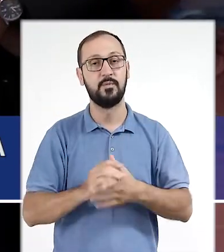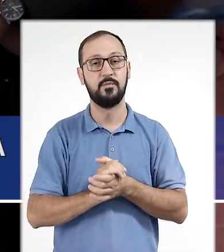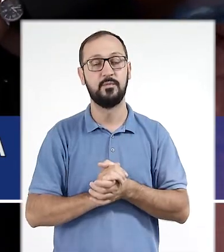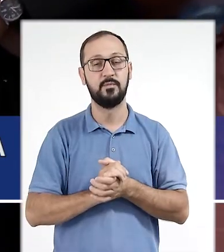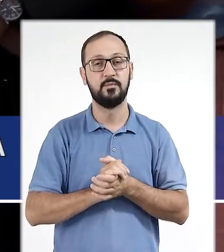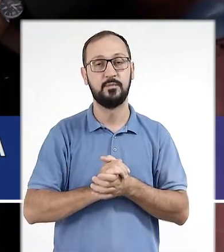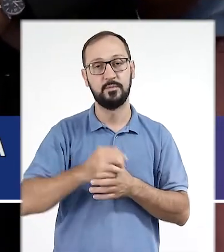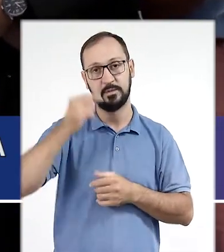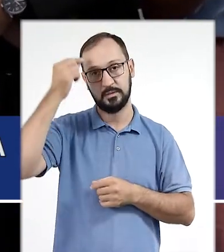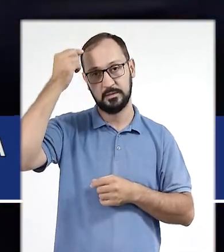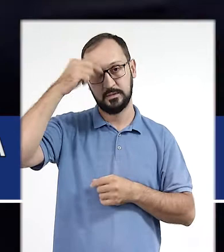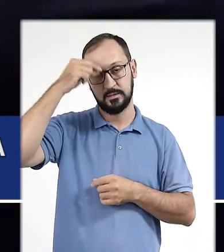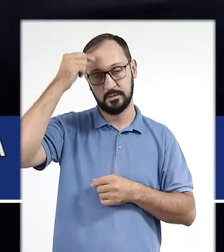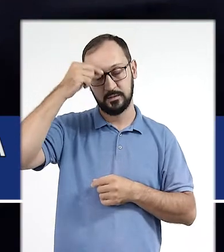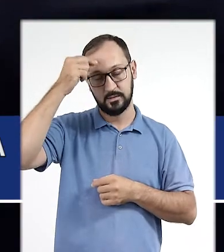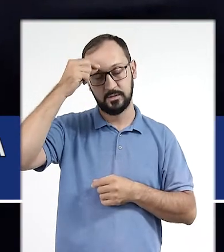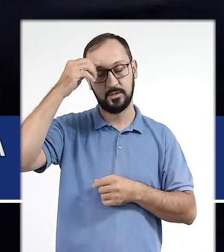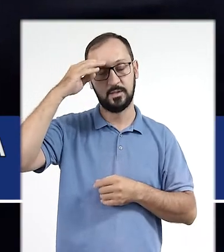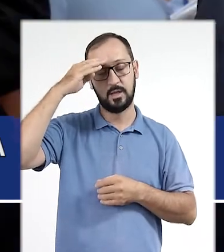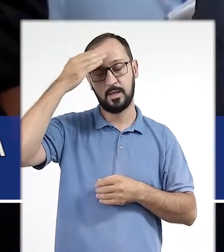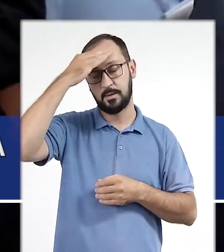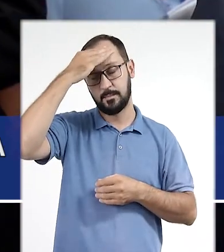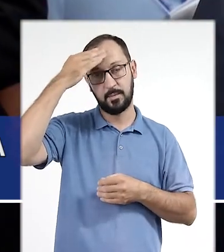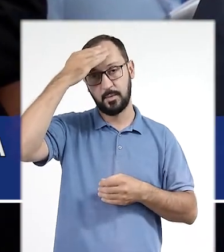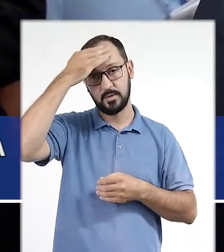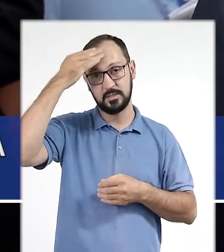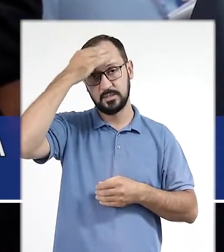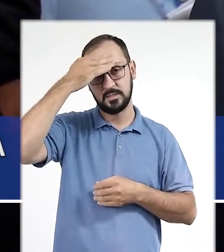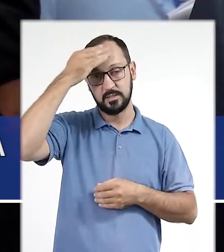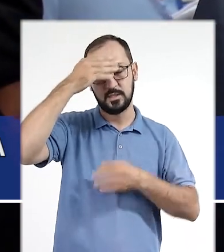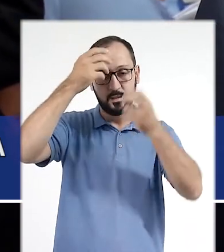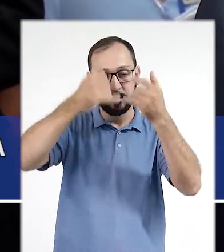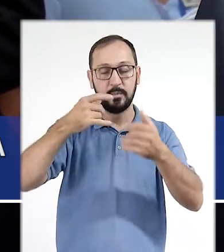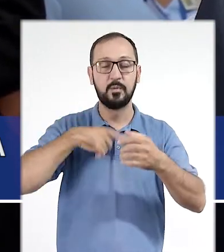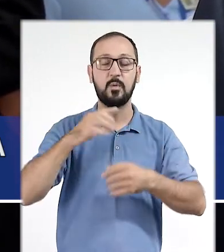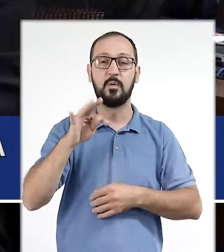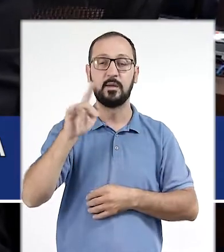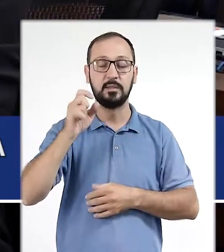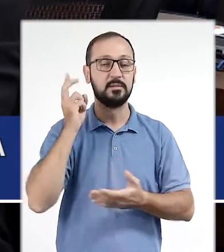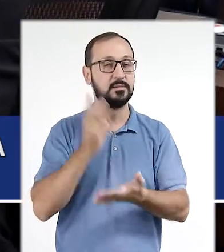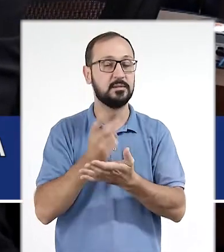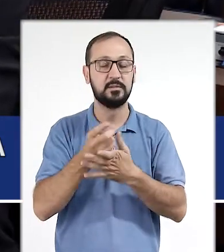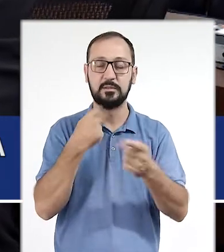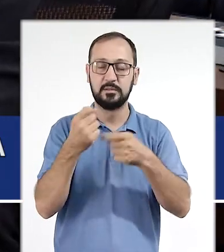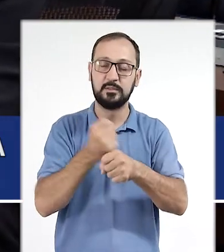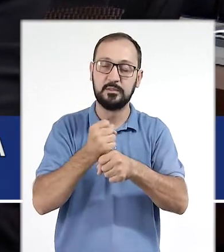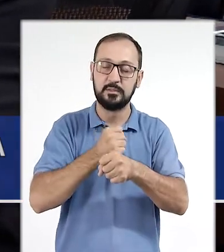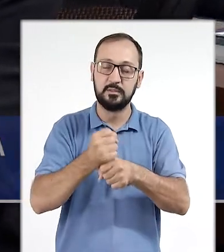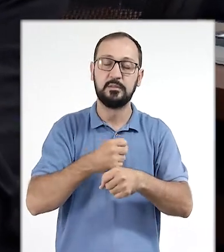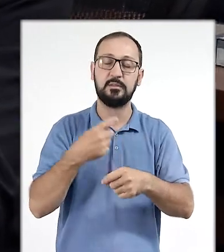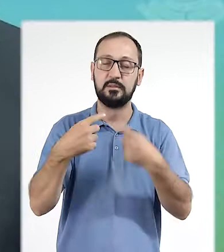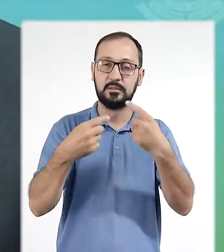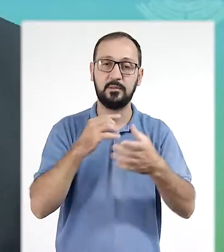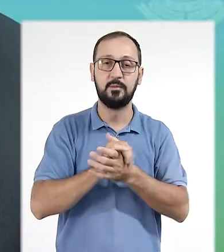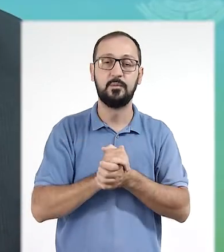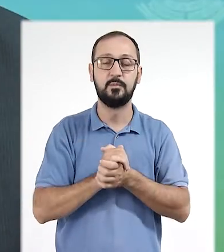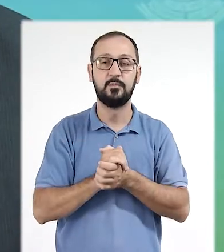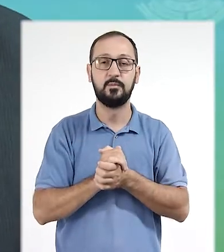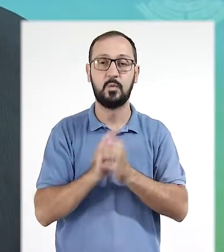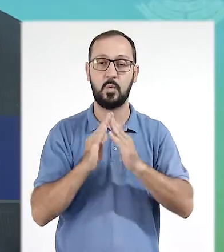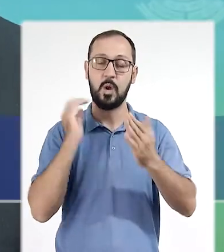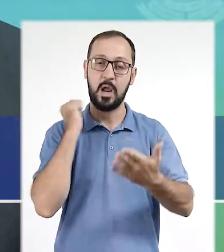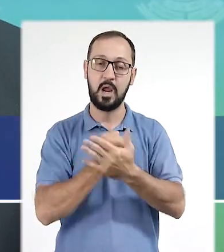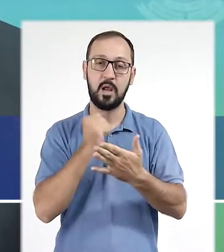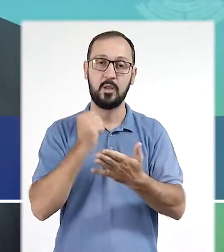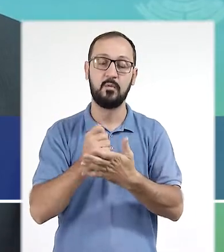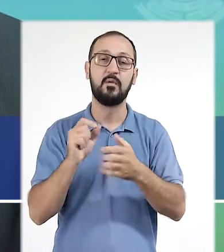popular. Zé Teixeira e Barbosinha, do Democratas, relembraram que as altas taxas têm sido tema de debates há anos. Um cartório